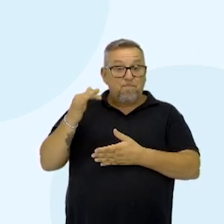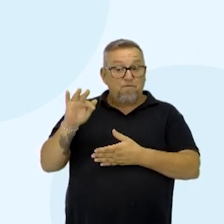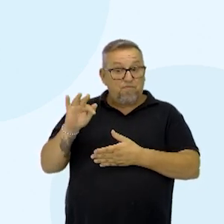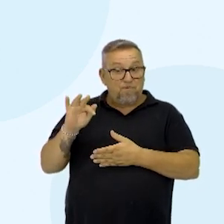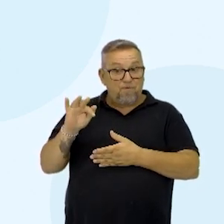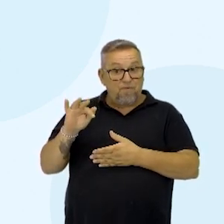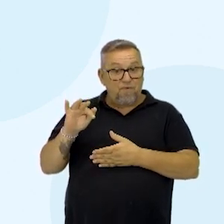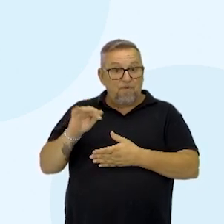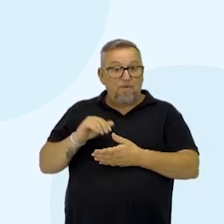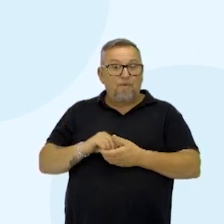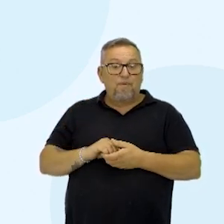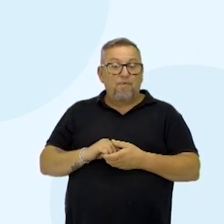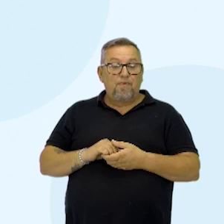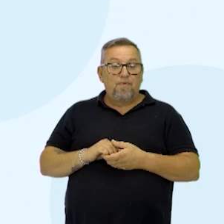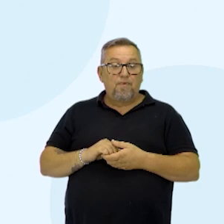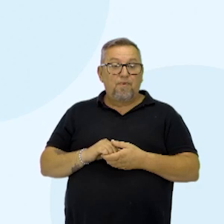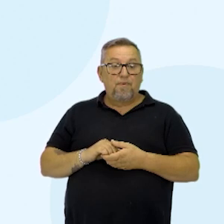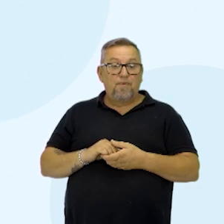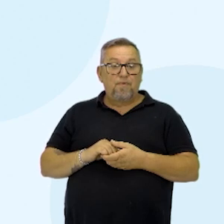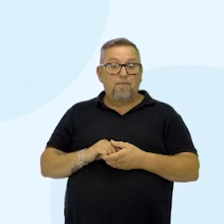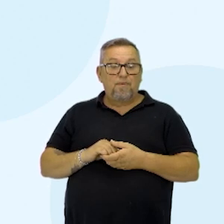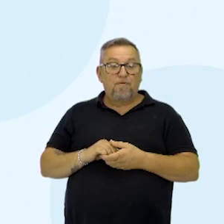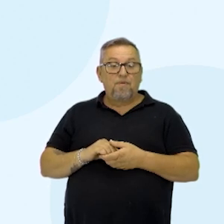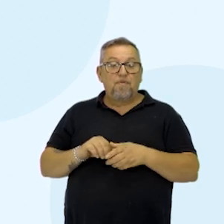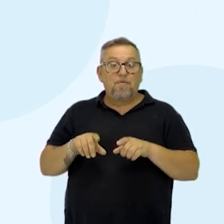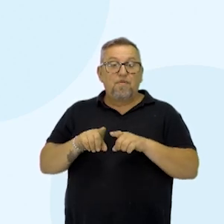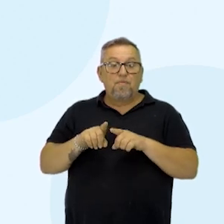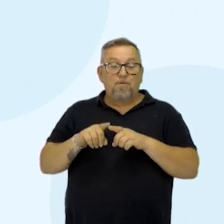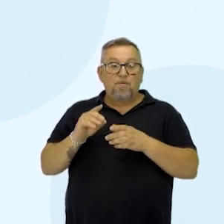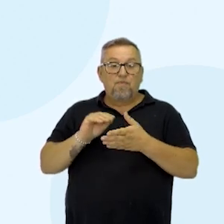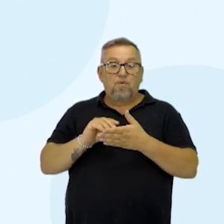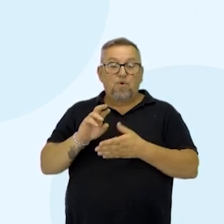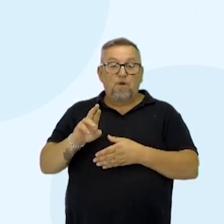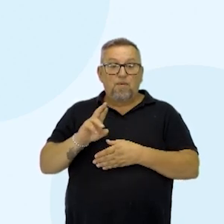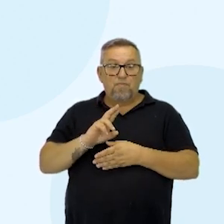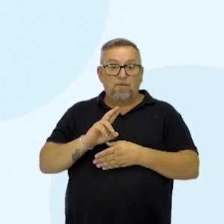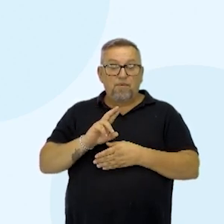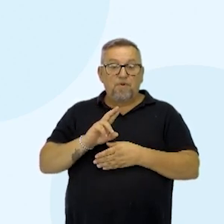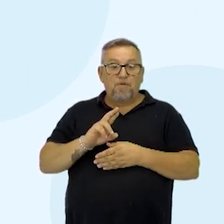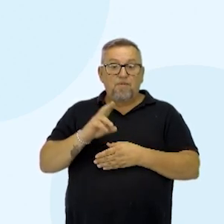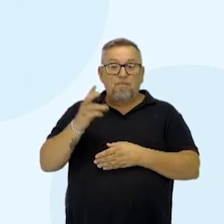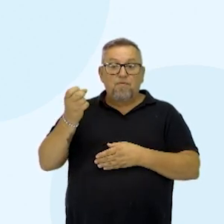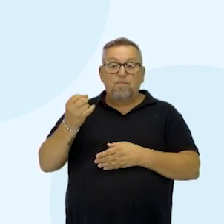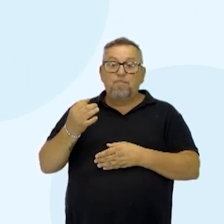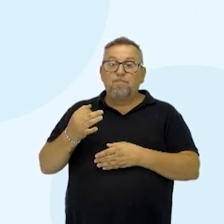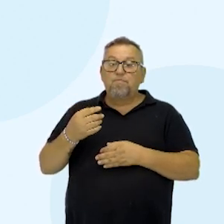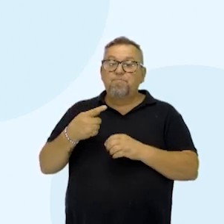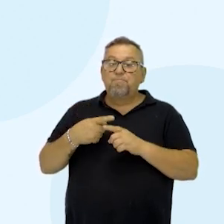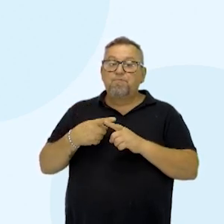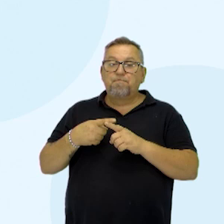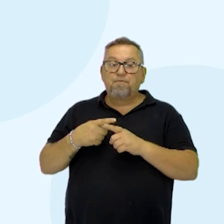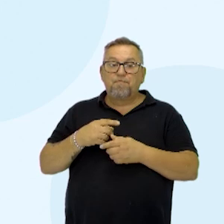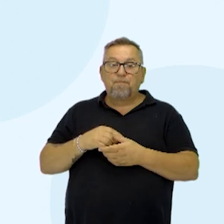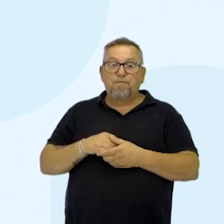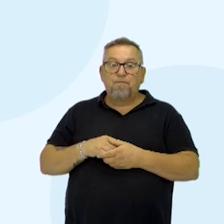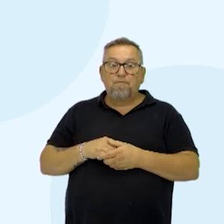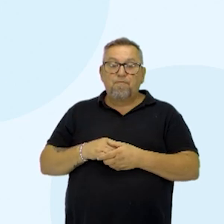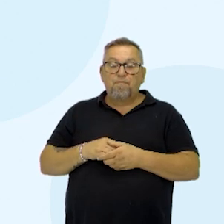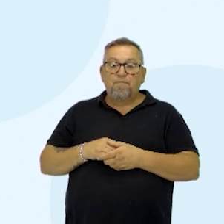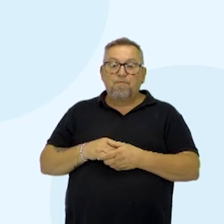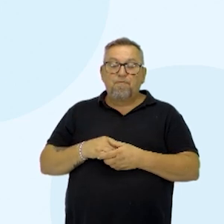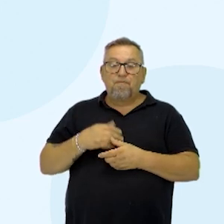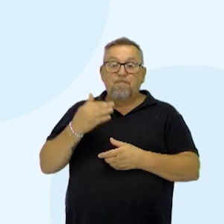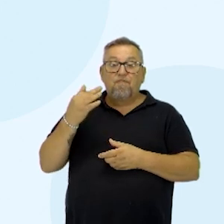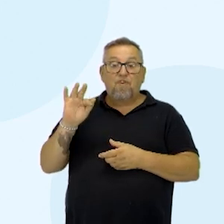é verdadeira, é falsa? Aí aparece, eu já vou colocar a resposta para vocês e vou explicar o porquê. Então, vamos lá, essa